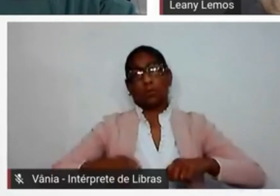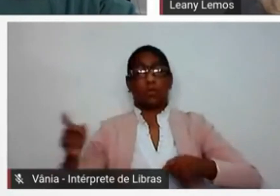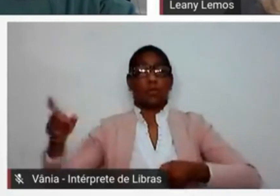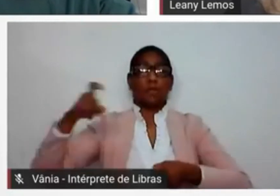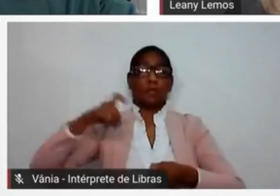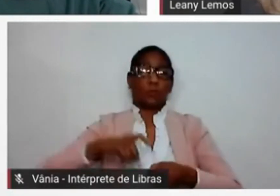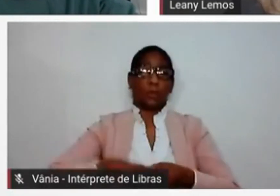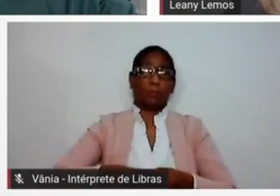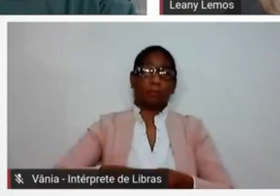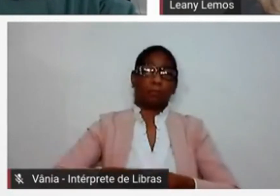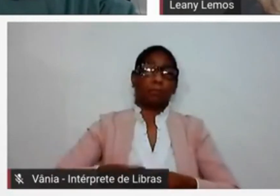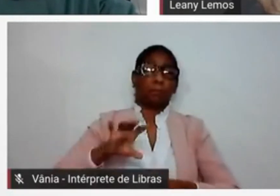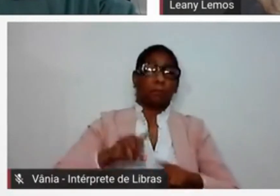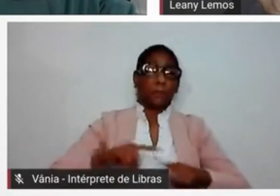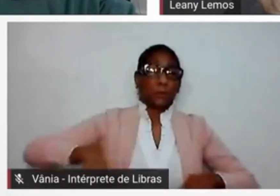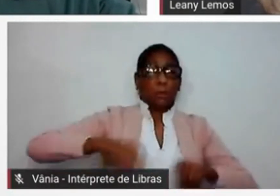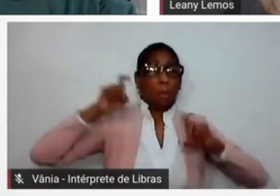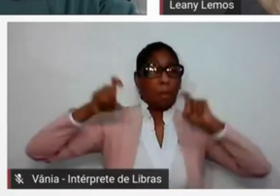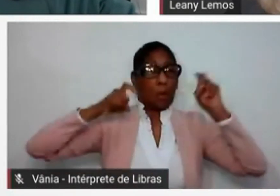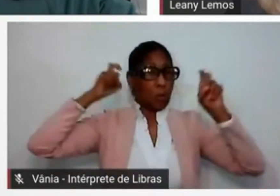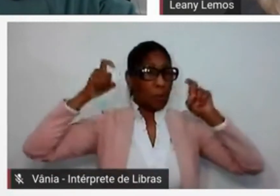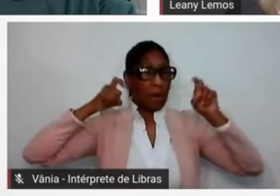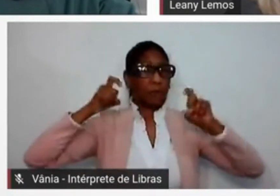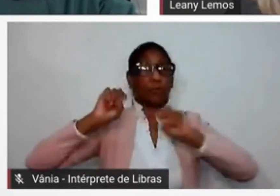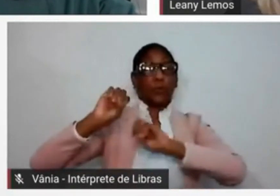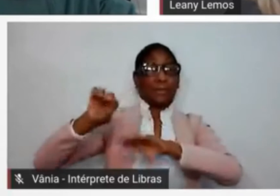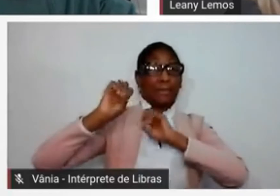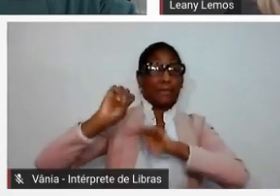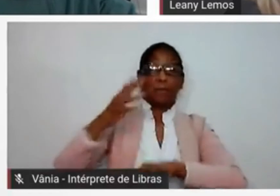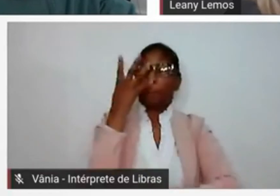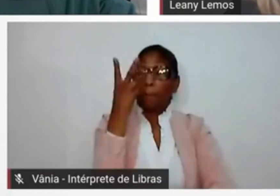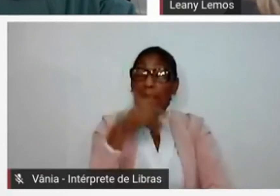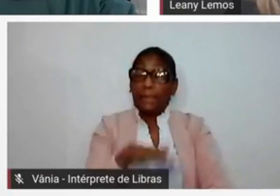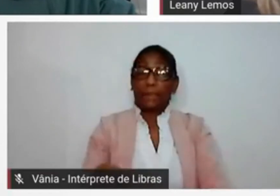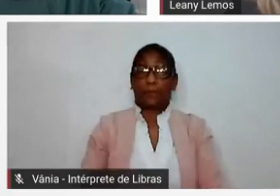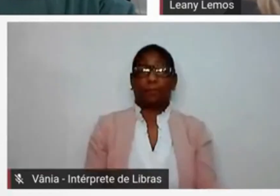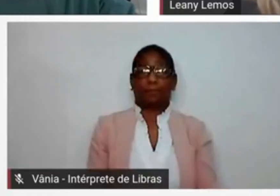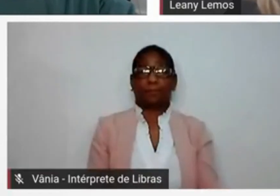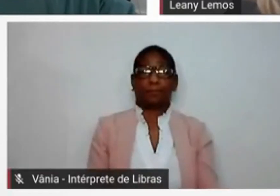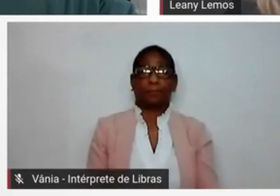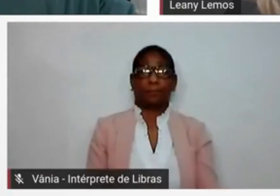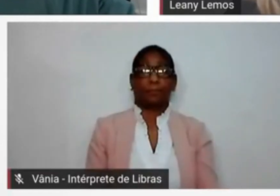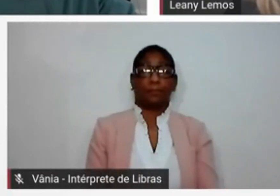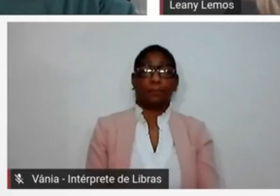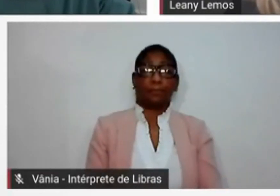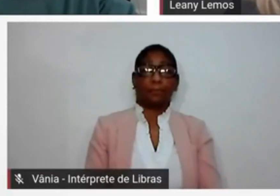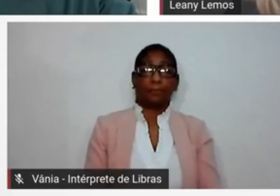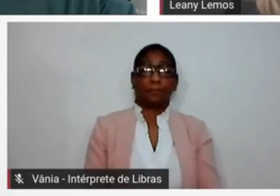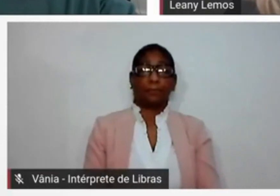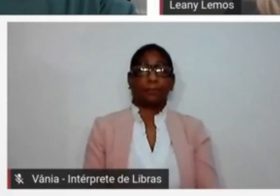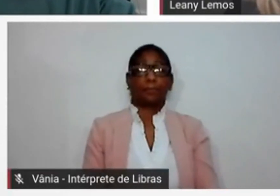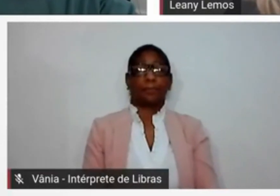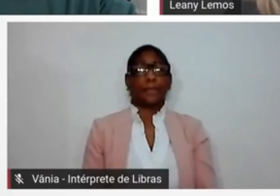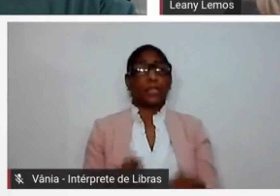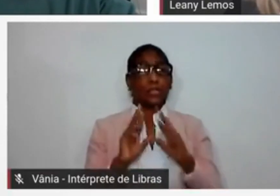retorno, com a preocupação, especialmente aqui na questão da educação infantil, no que diz respeito à rede